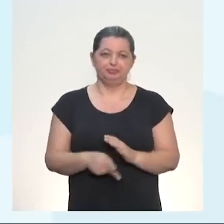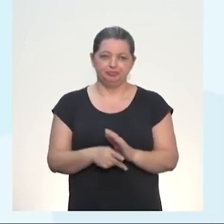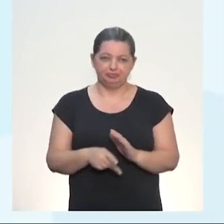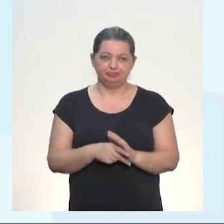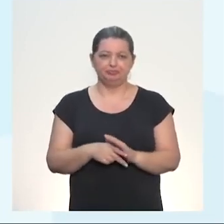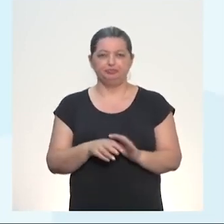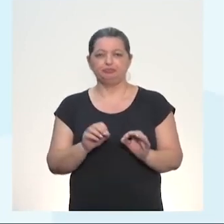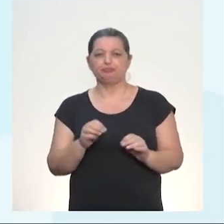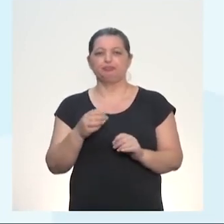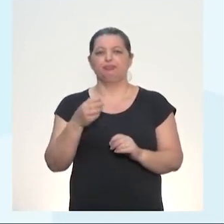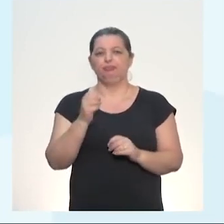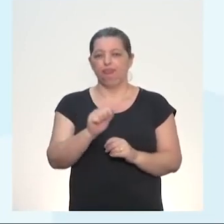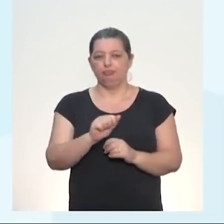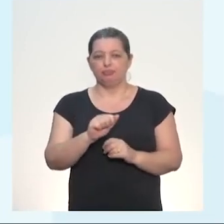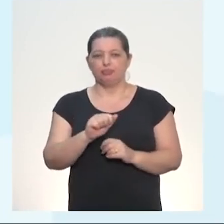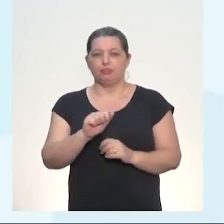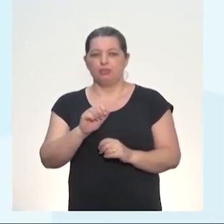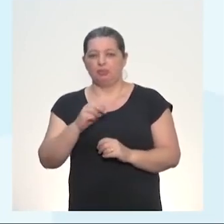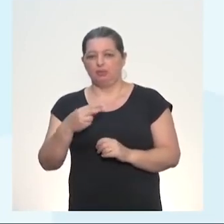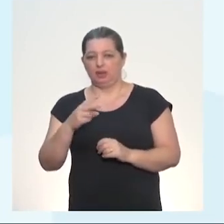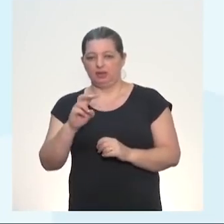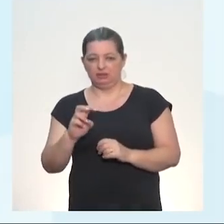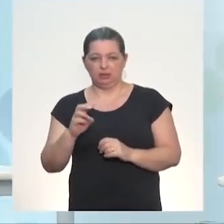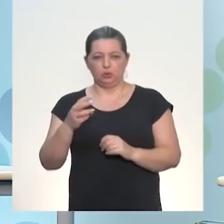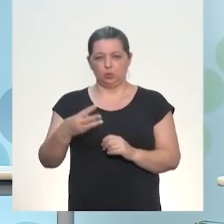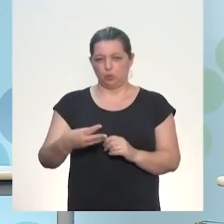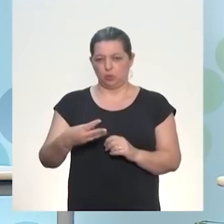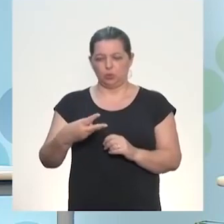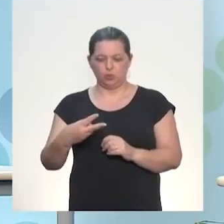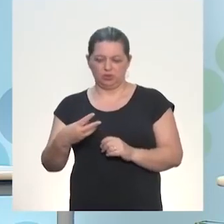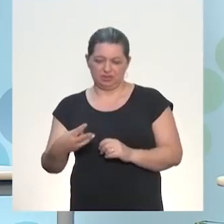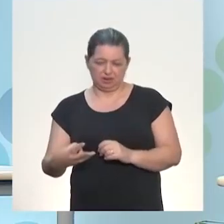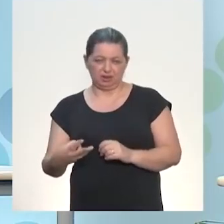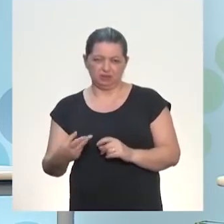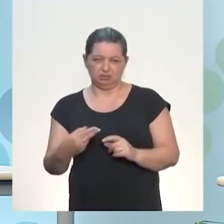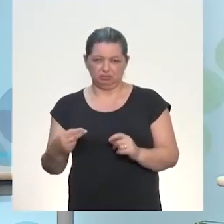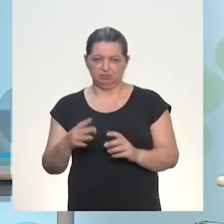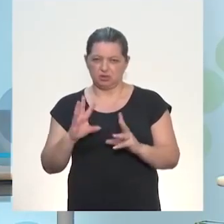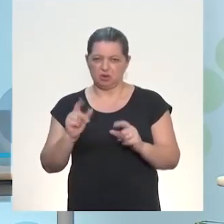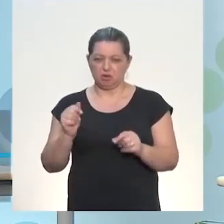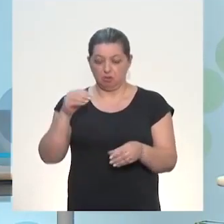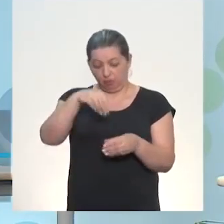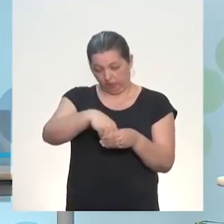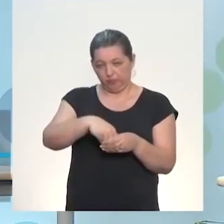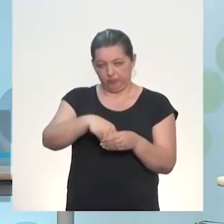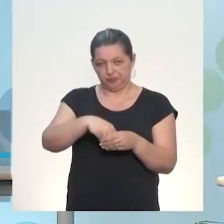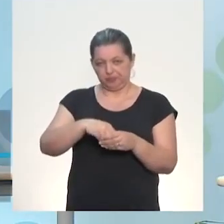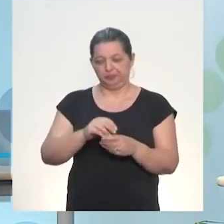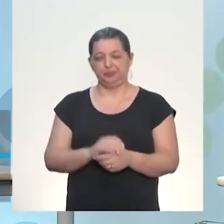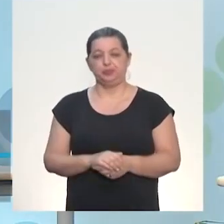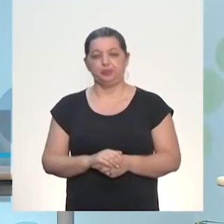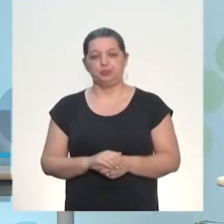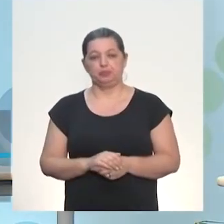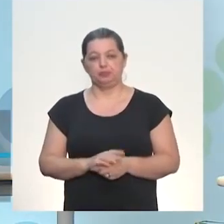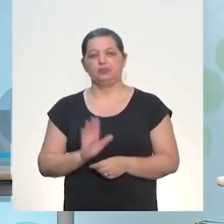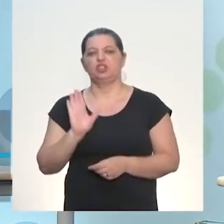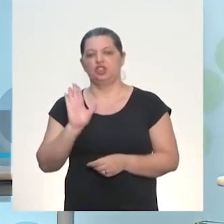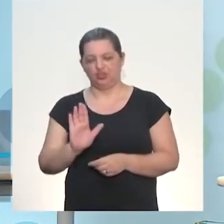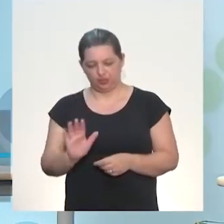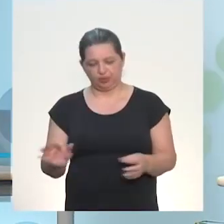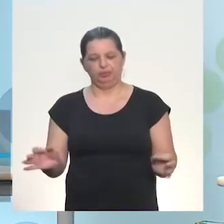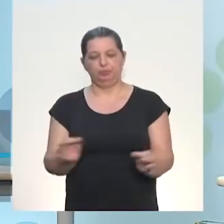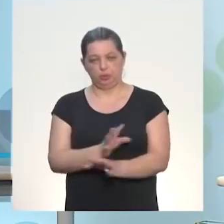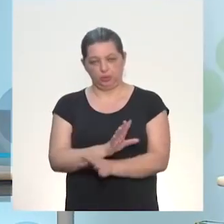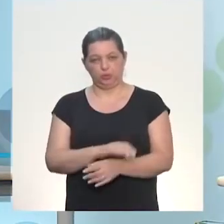altura 3, multipliquei e deu 30 metros cúbicos é a capacidade do baú deste caminhão. Tá, então já fiz a primeira parte do